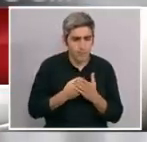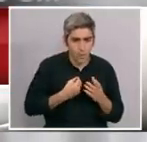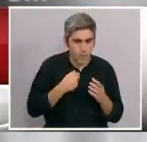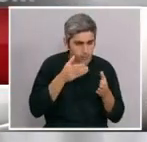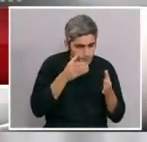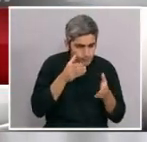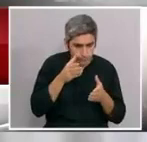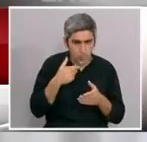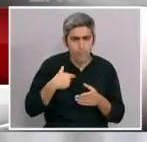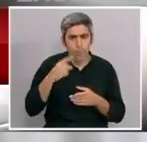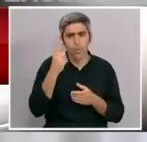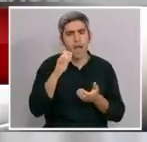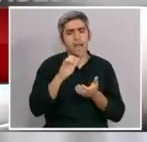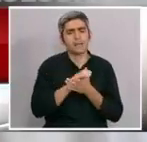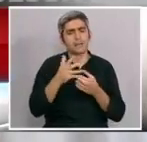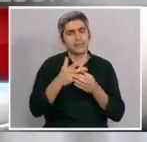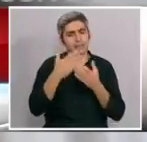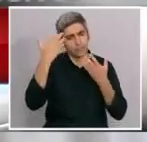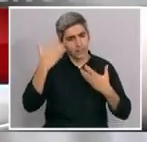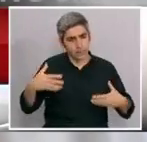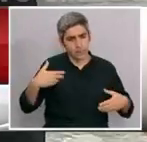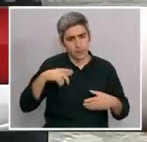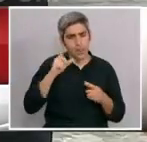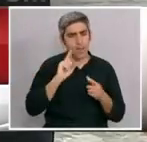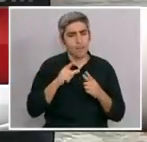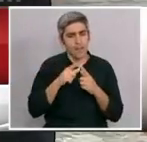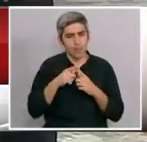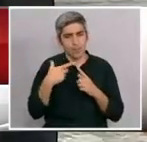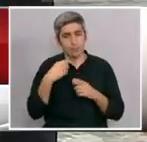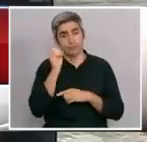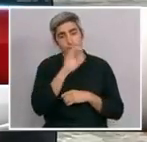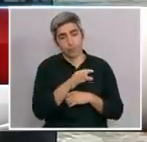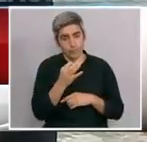a um casamento que era da minha prima, dessa tal que me lá meteu,